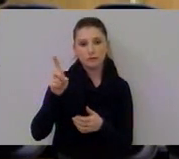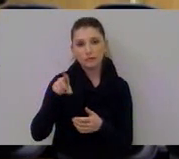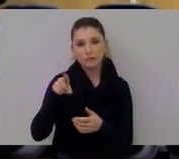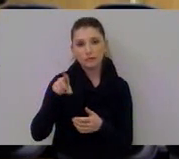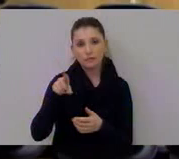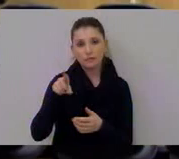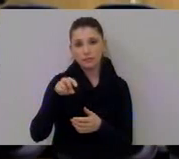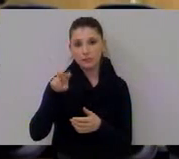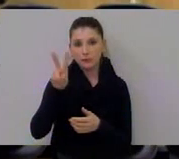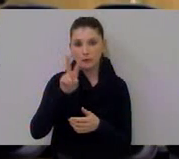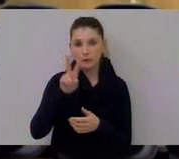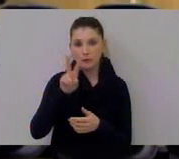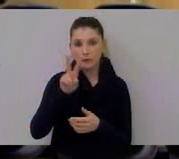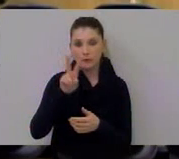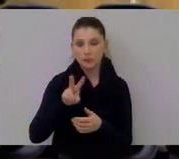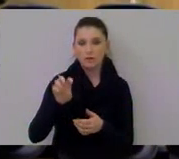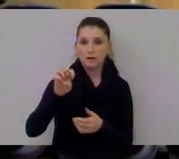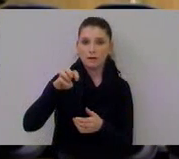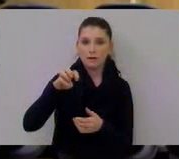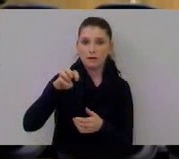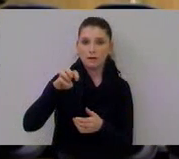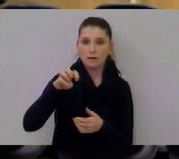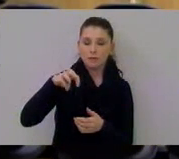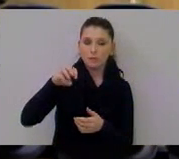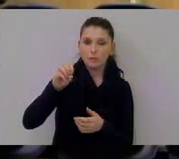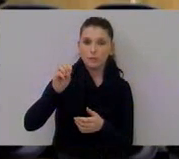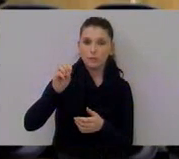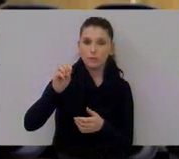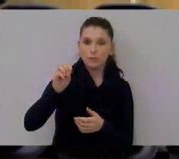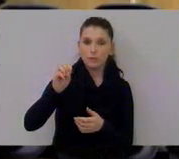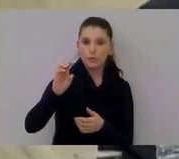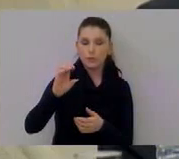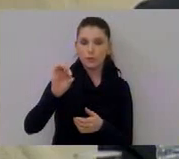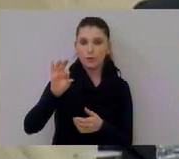vereador Moacir da Jori. Assunto,